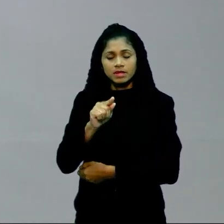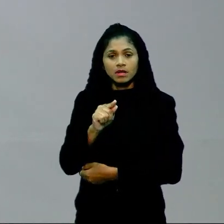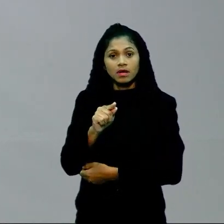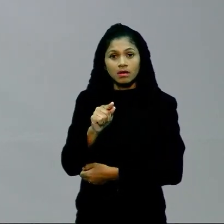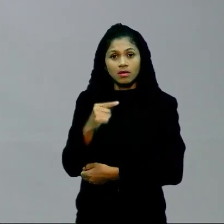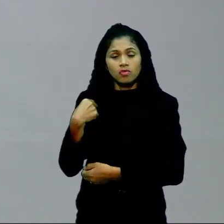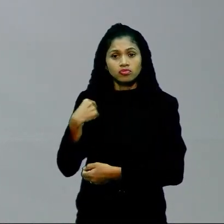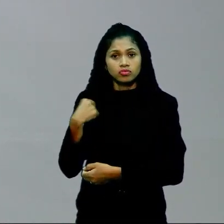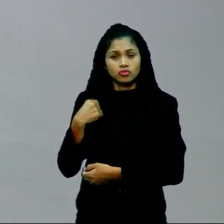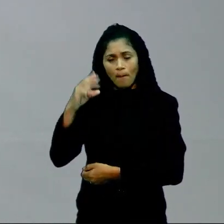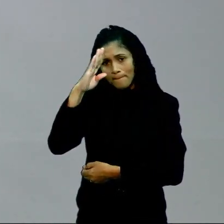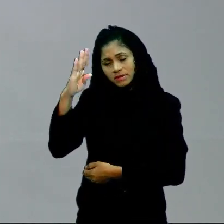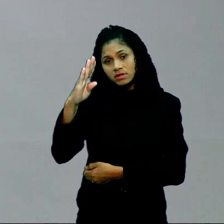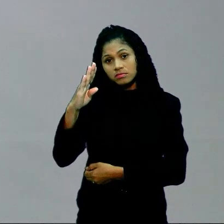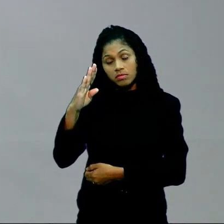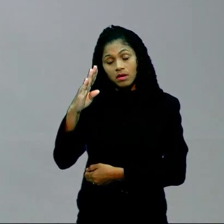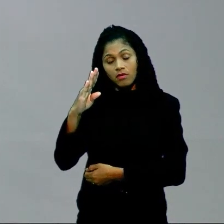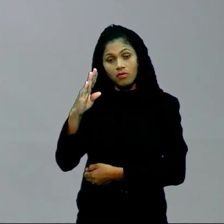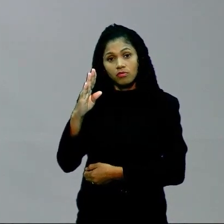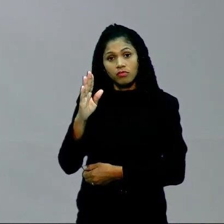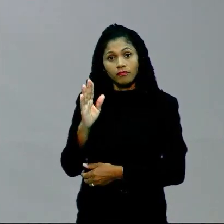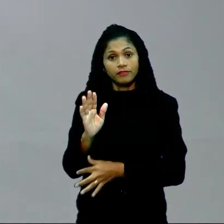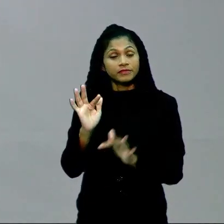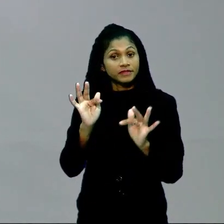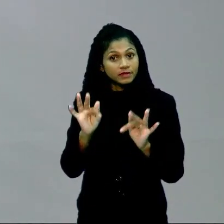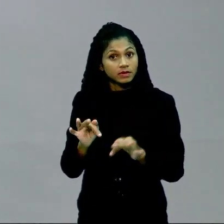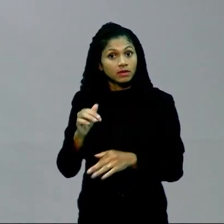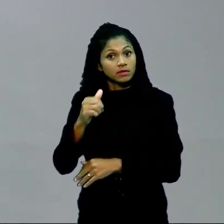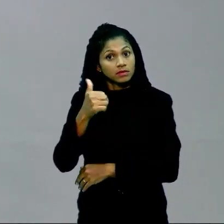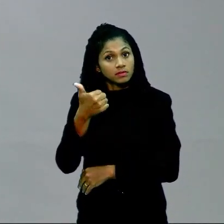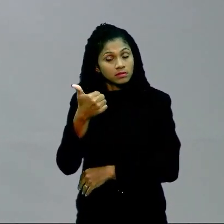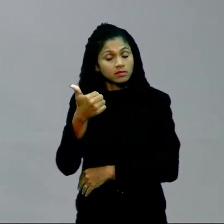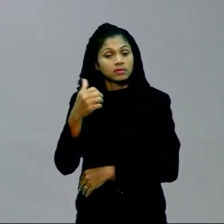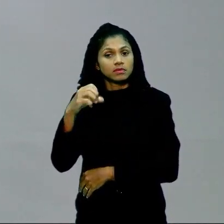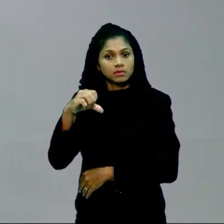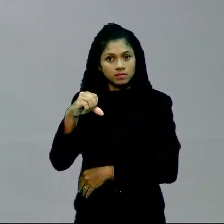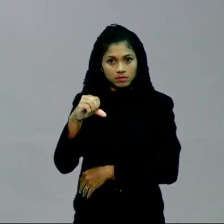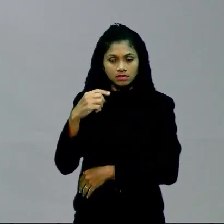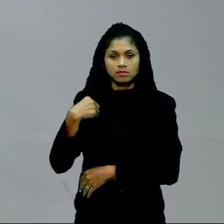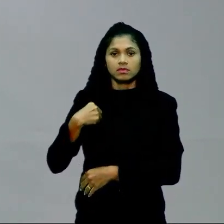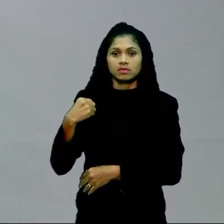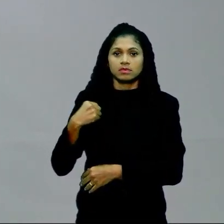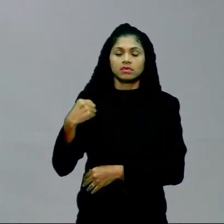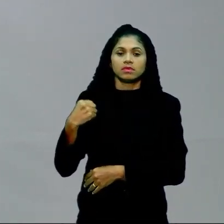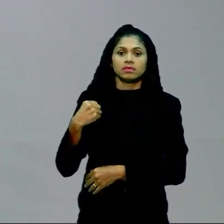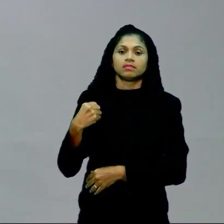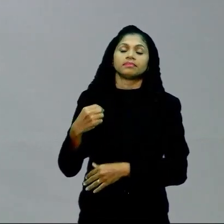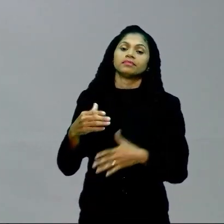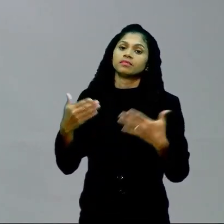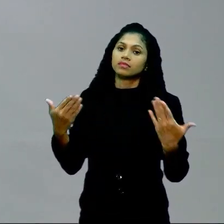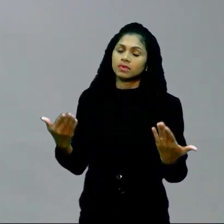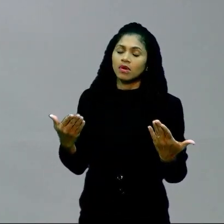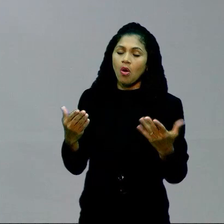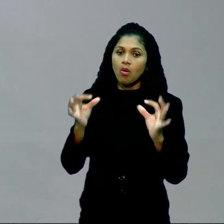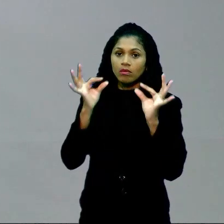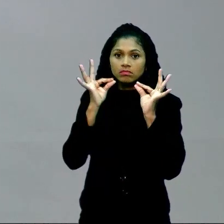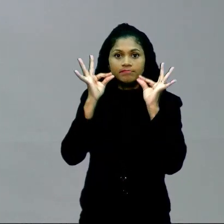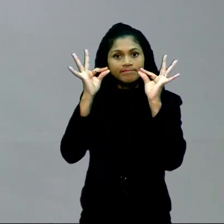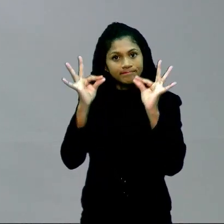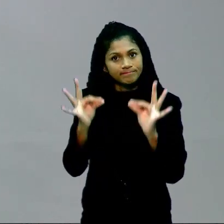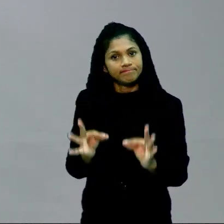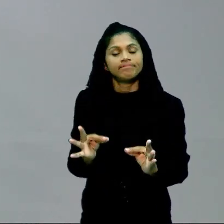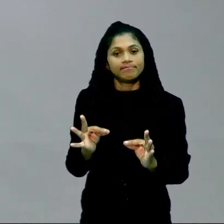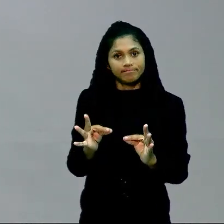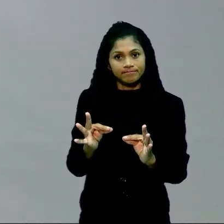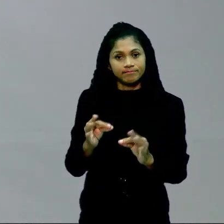quem? Vai sobrar mais 19 times. Não é isso? É uma quantidade. Então aí a gente tem que observar, ó. Se